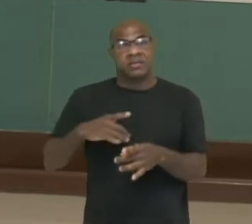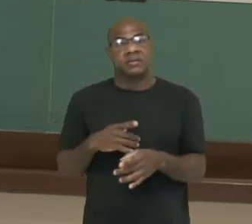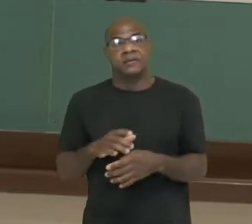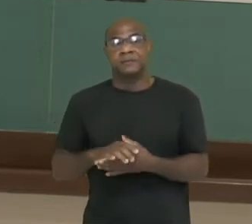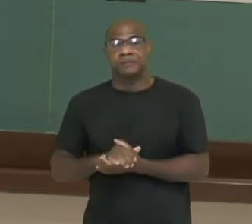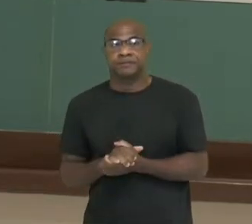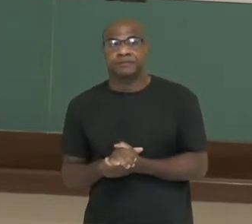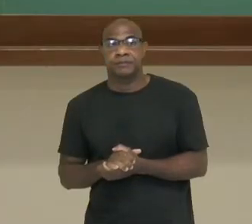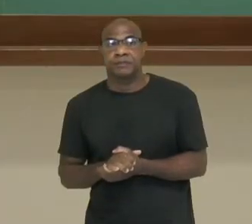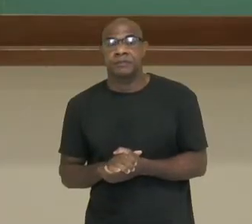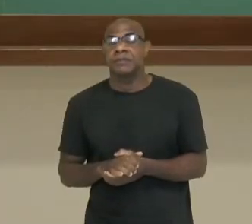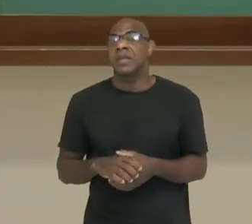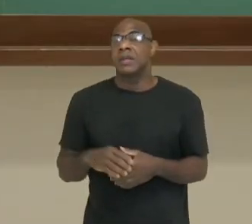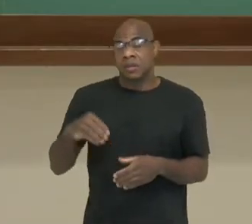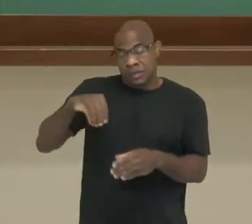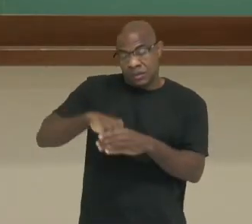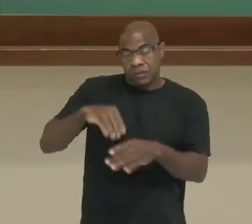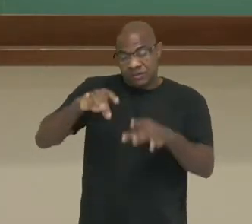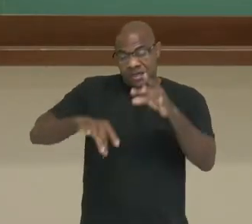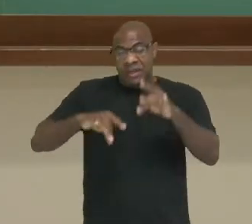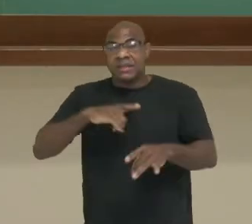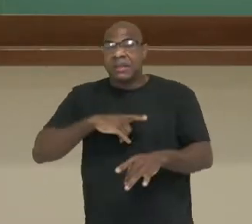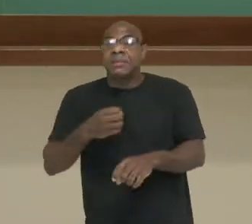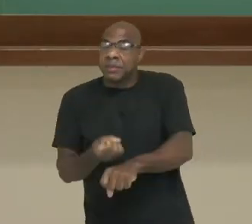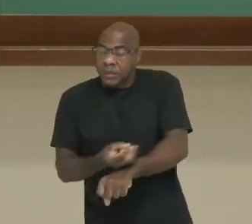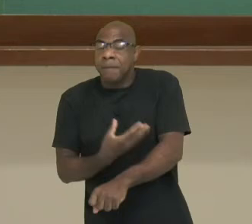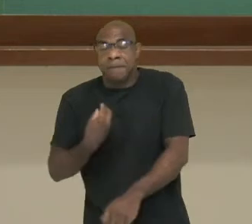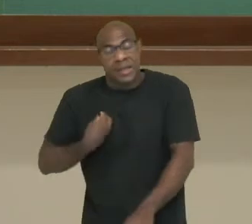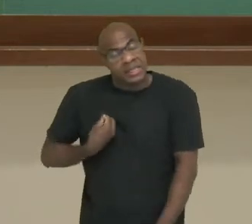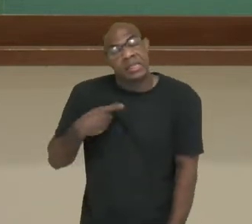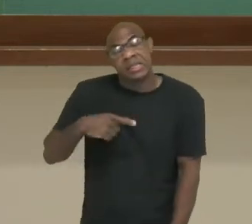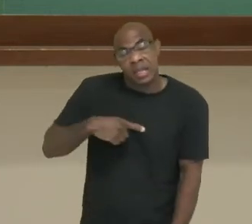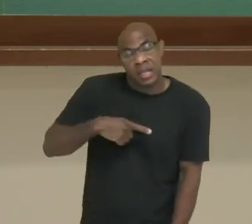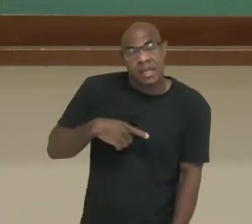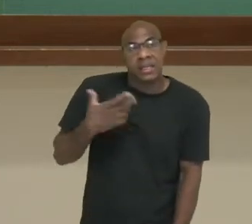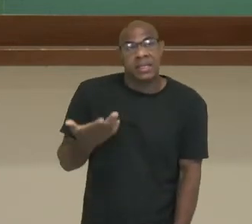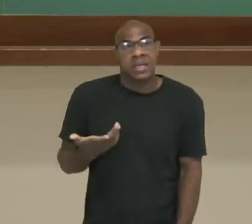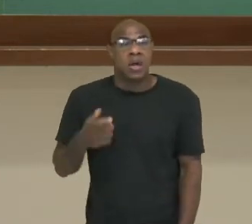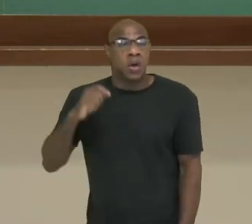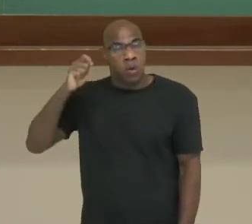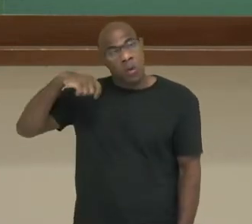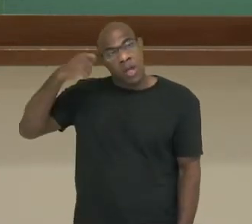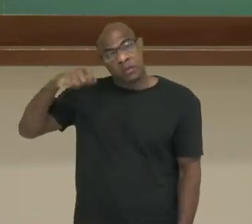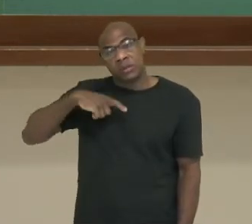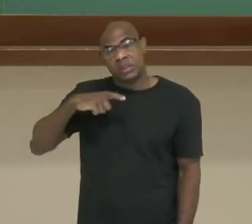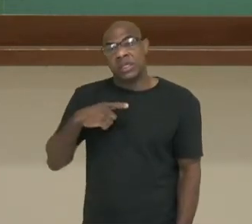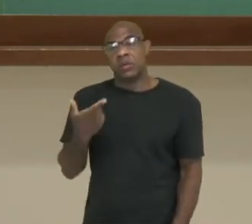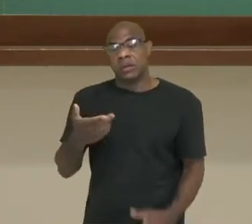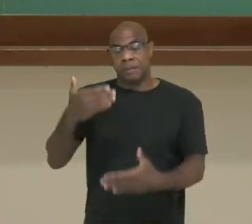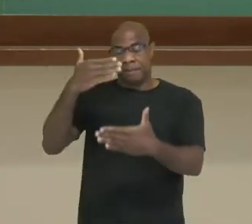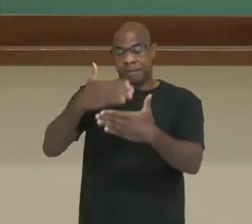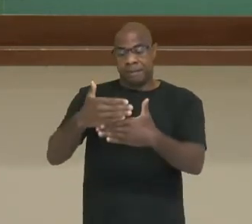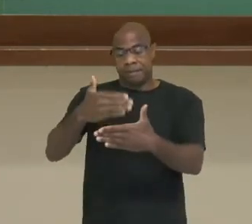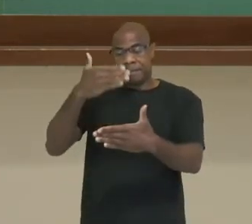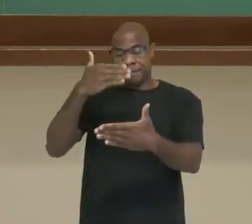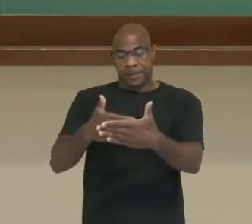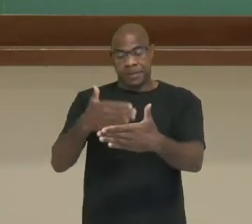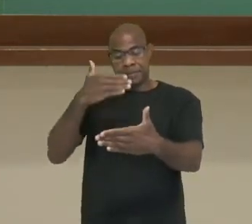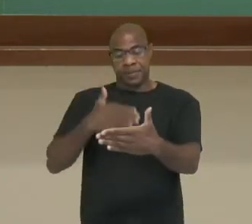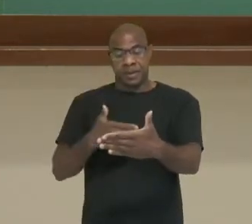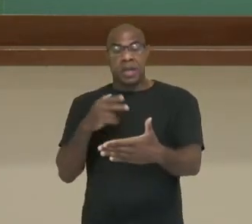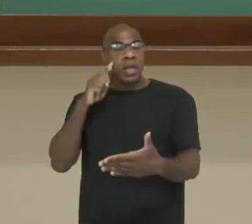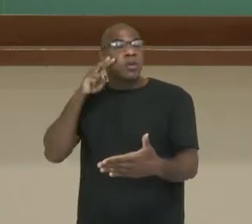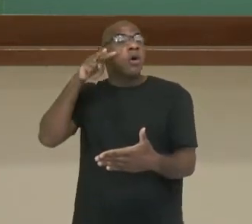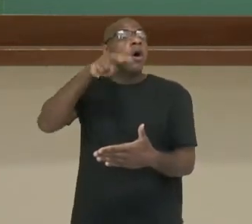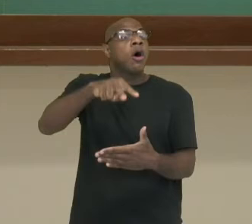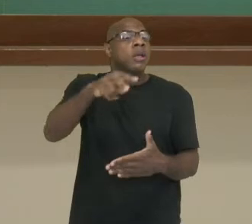Num teatro onde a gente tem a emoção presente, né? Então o ator tem a quarta parede para que ele não veja o público, ele não enxerga